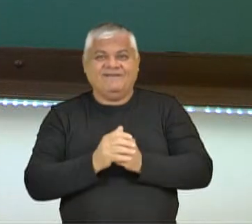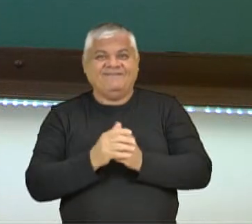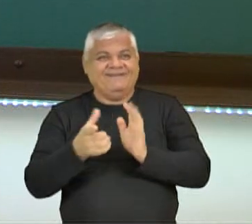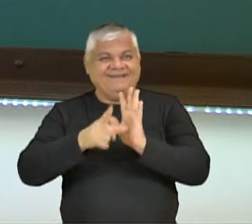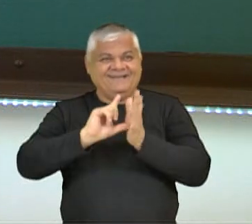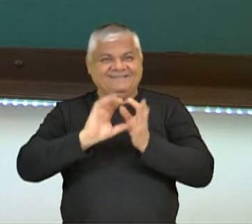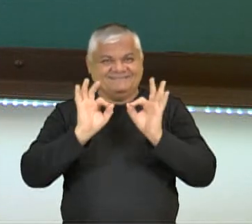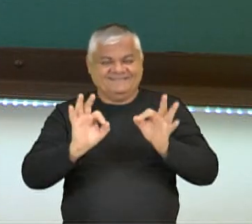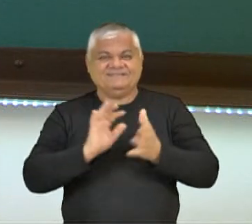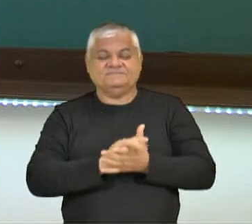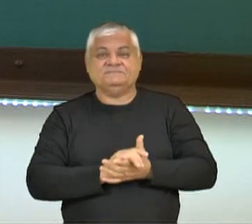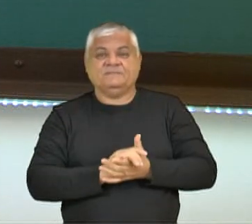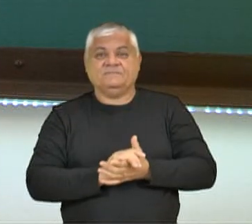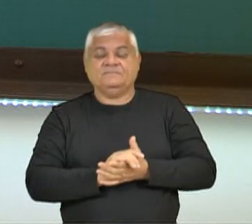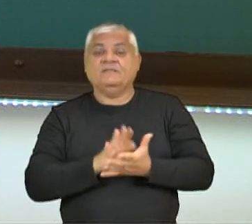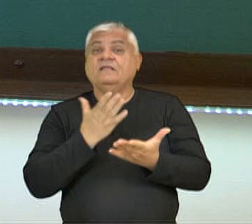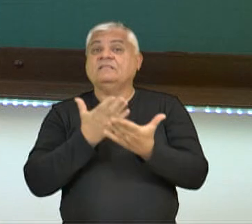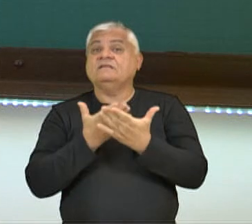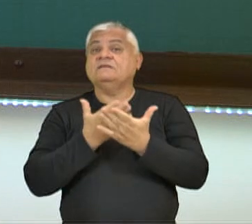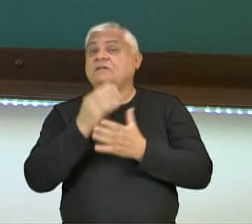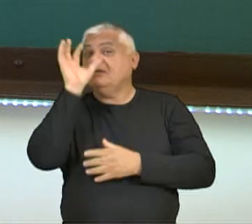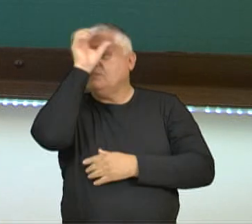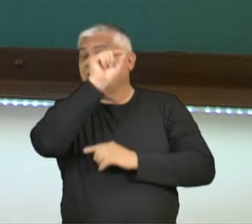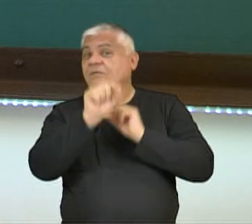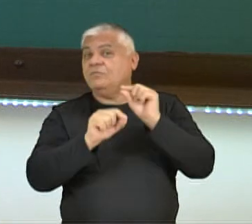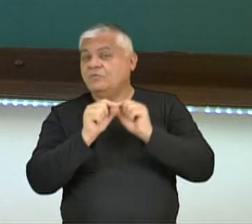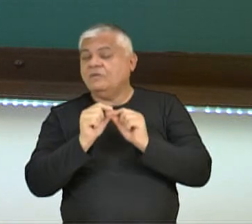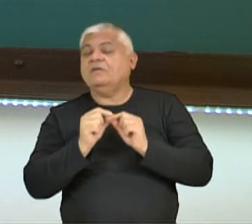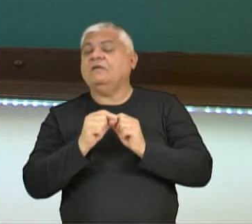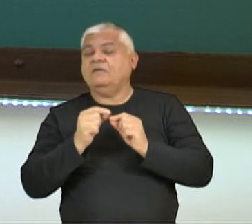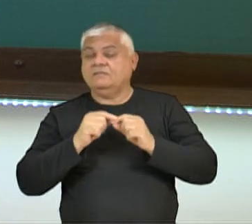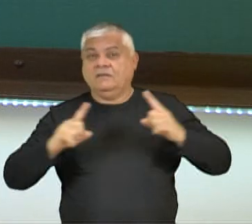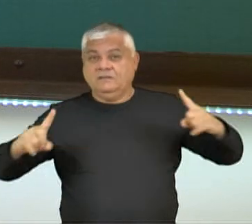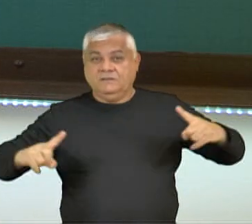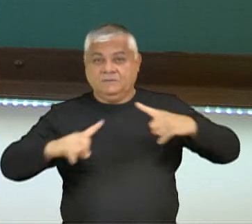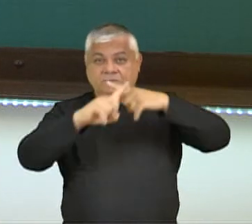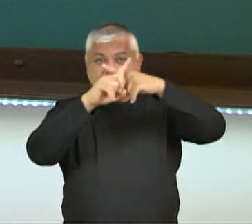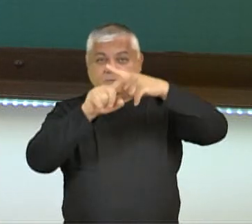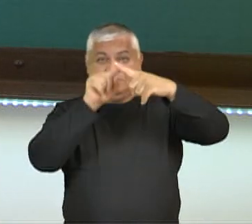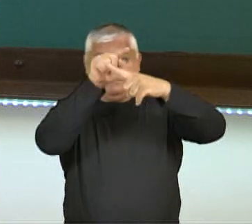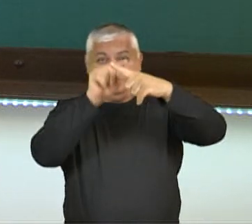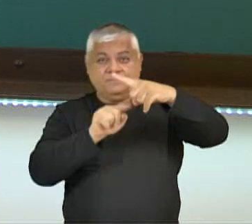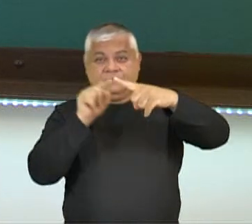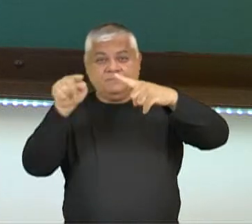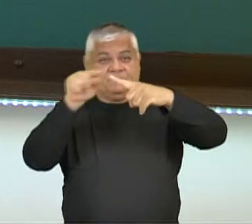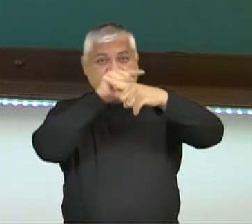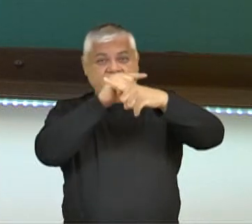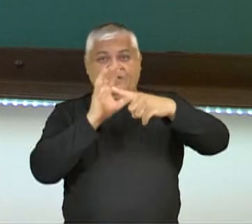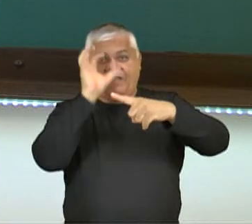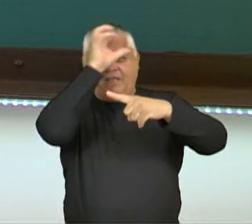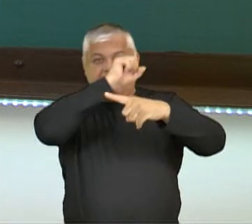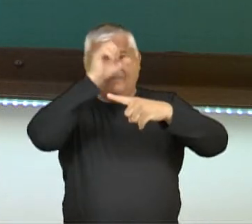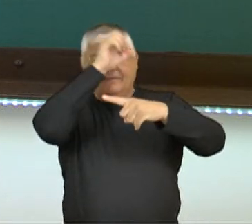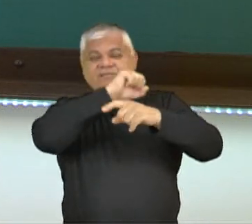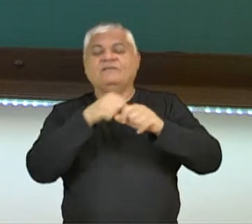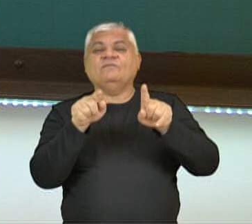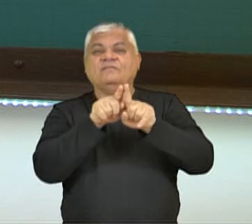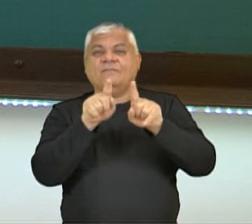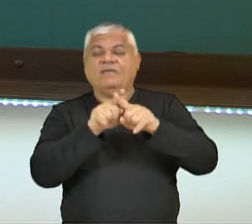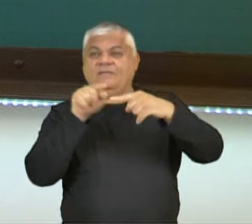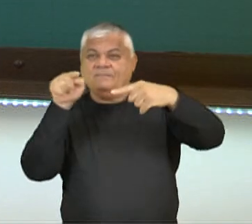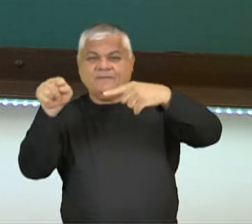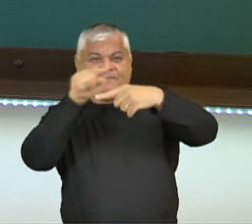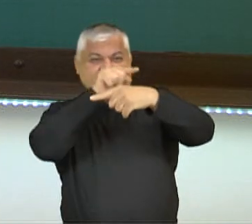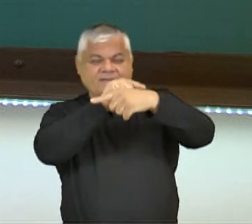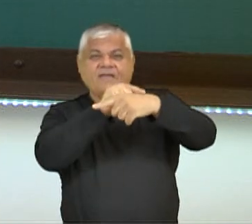anterior, ok? O que vimos hoje? Definição de vértice, definição de ângulos opostos pelo vértice e que ângulos